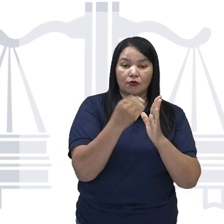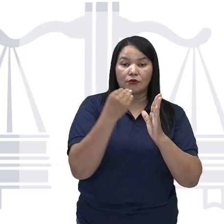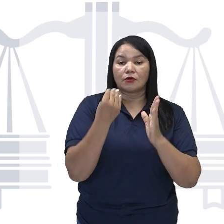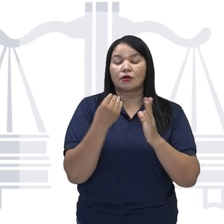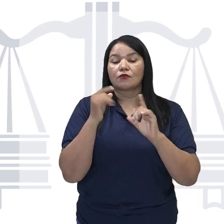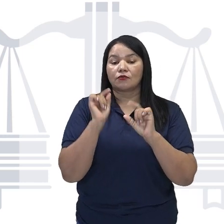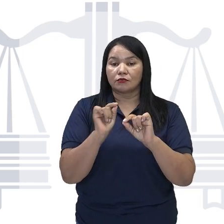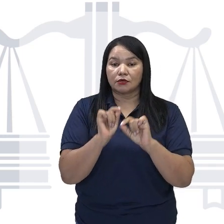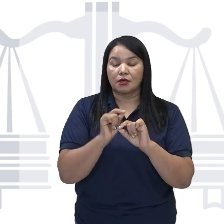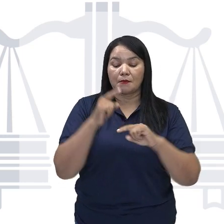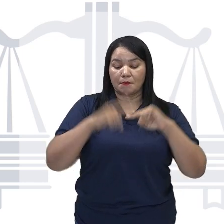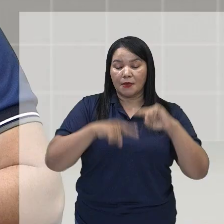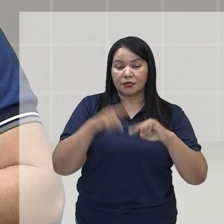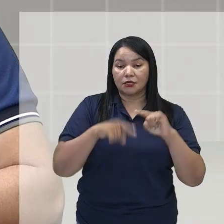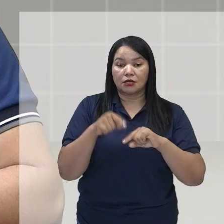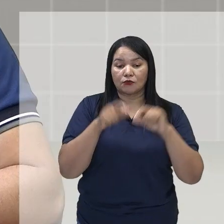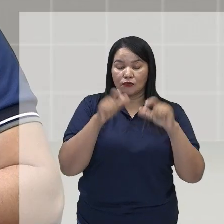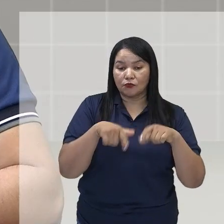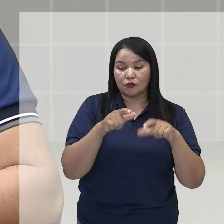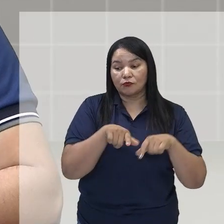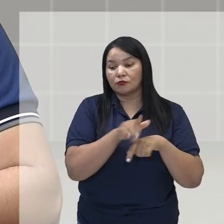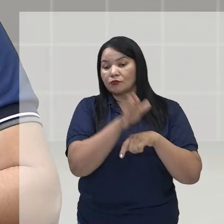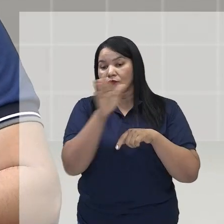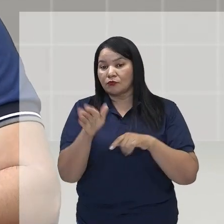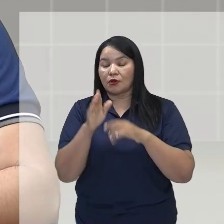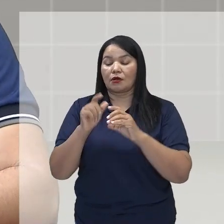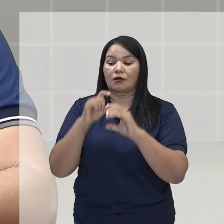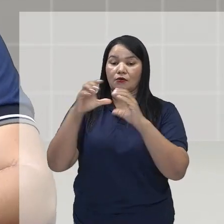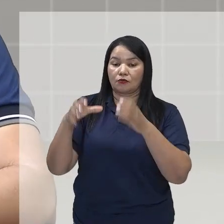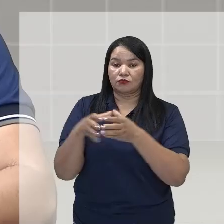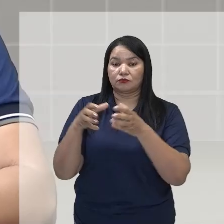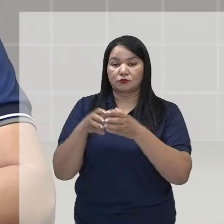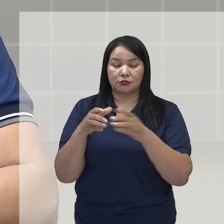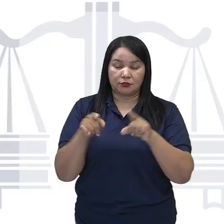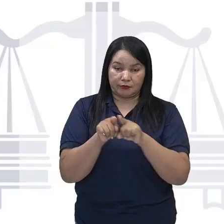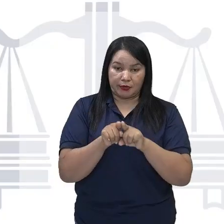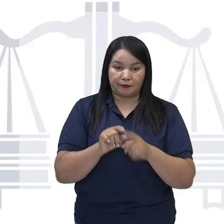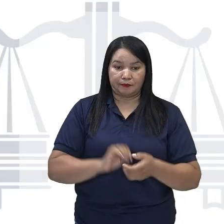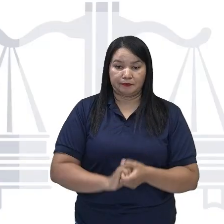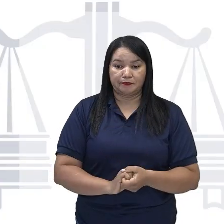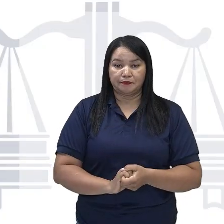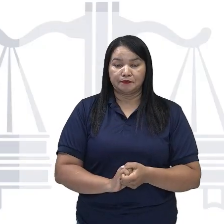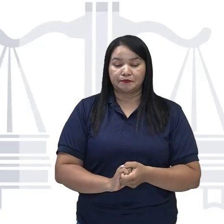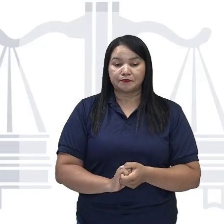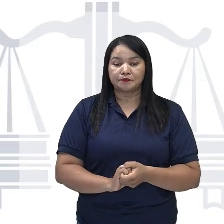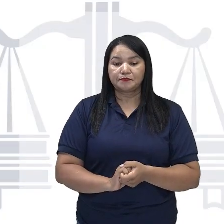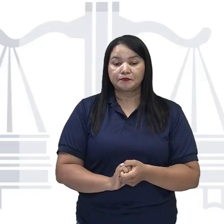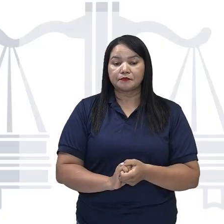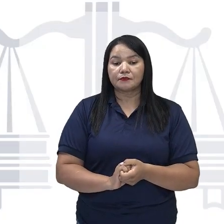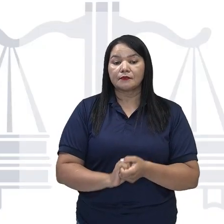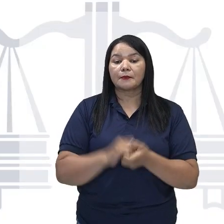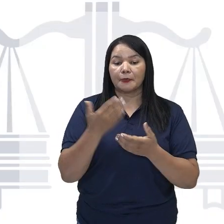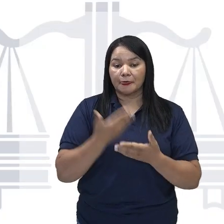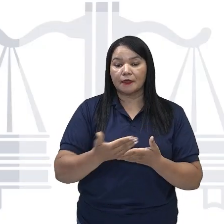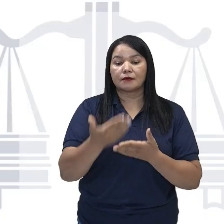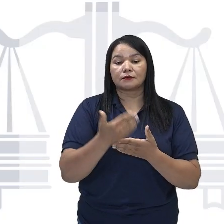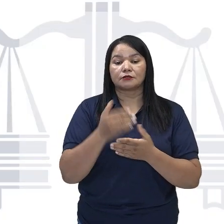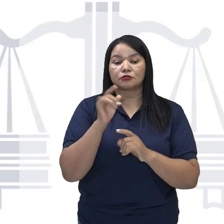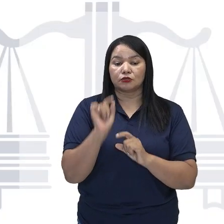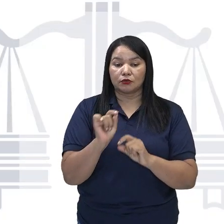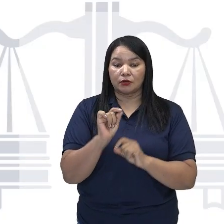dará continuidade a essas turmas também. Na sequência, a gente tem,